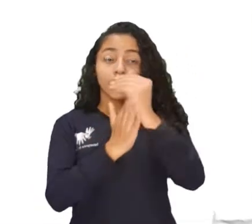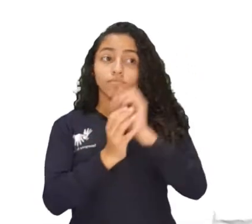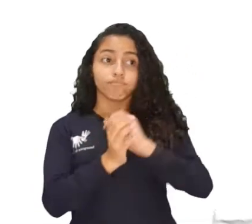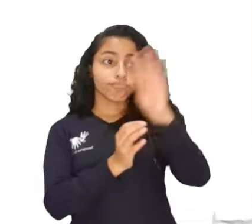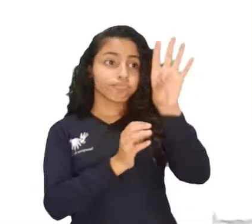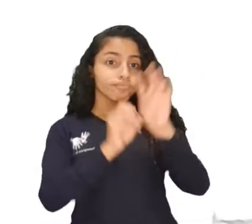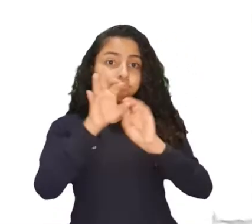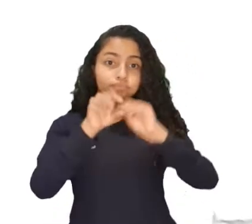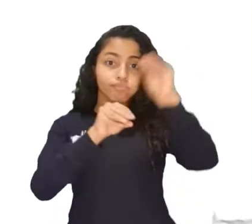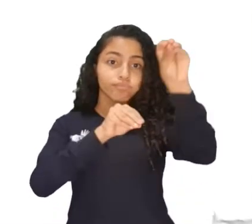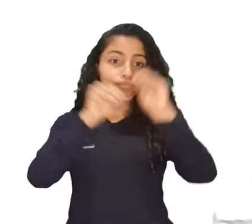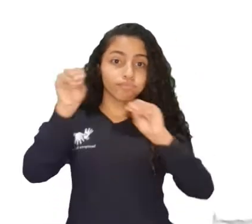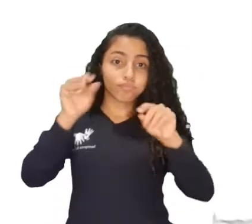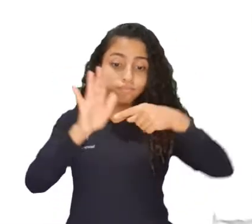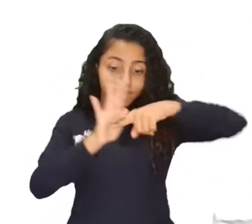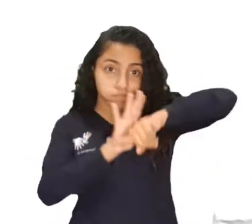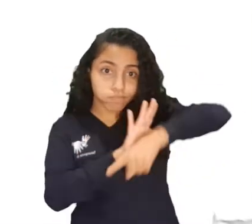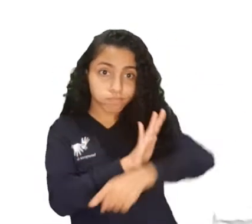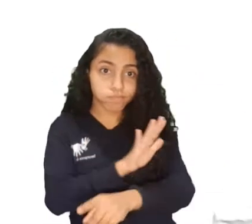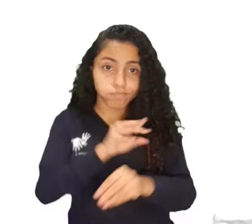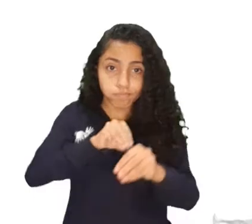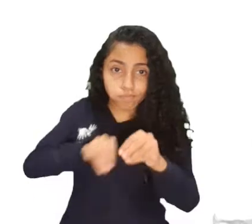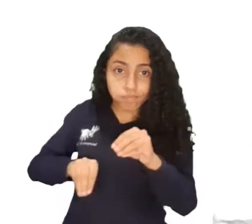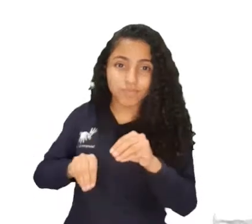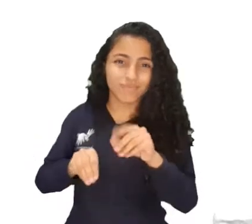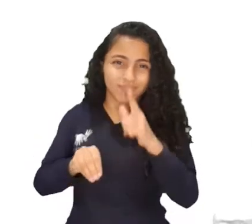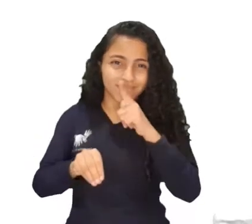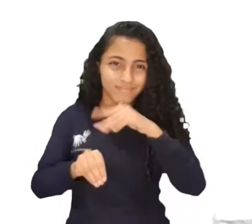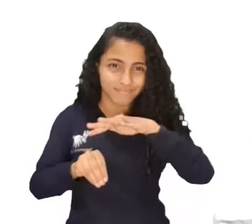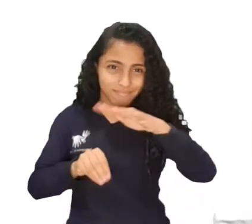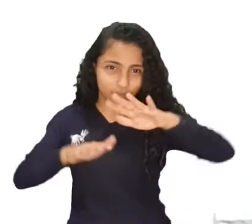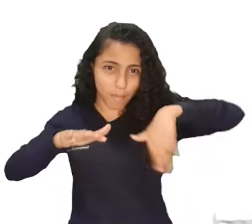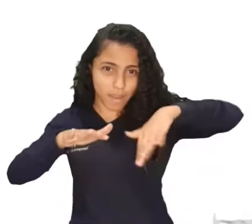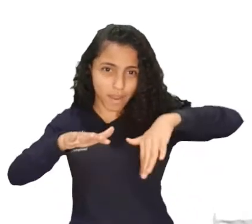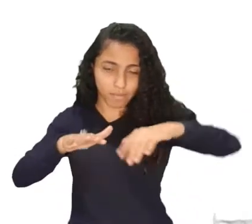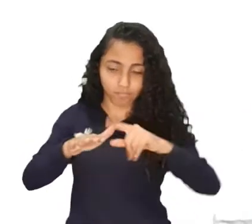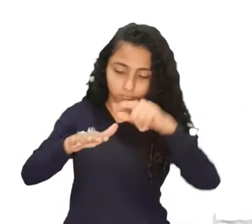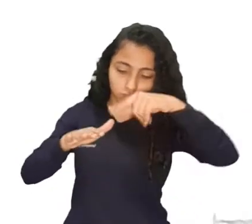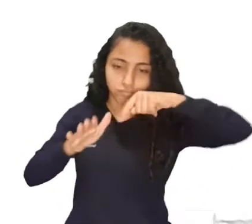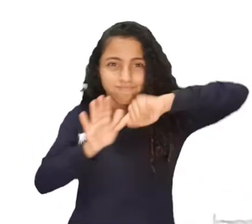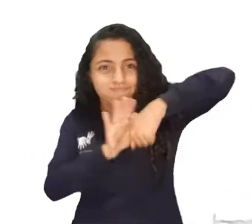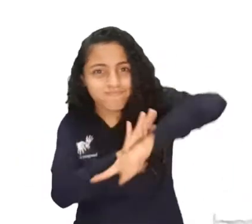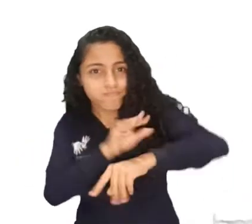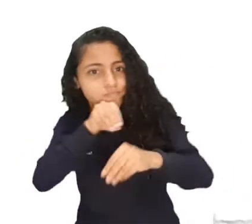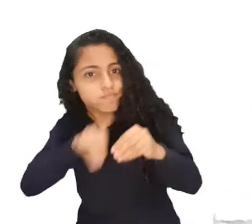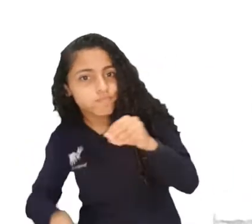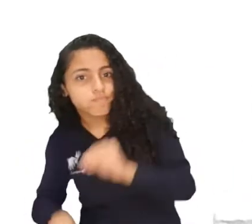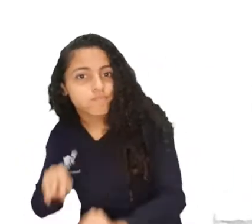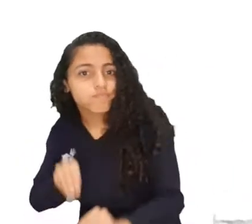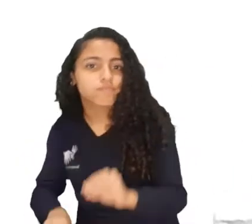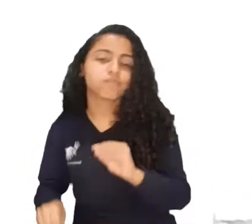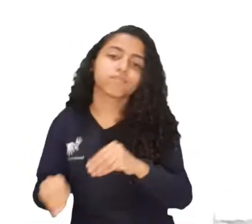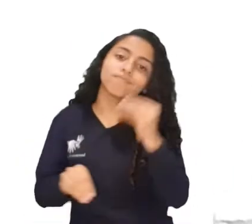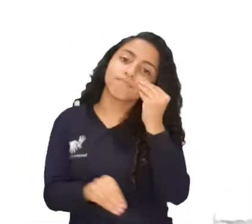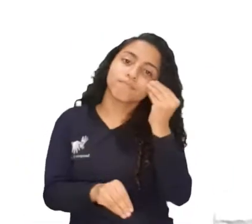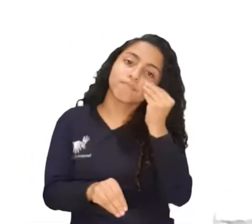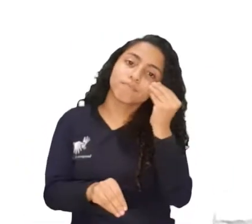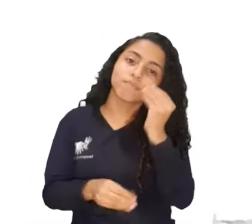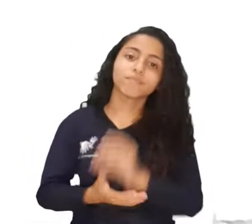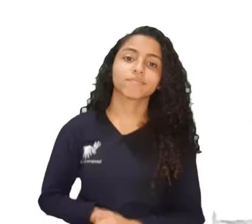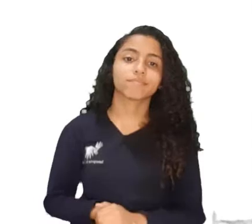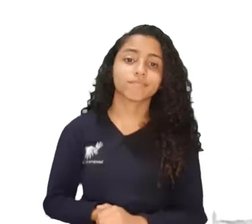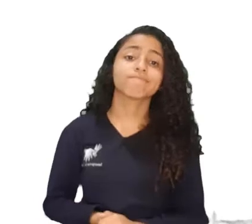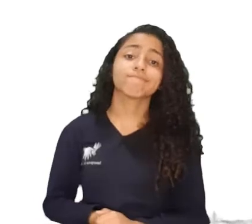maiores profundidades nos ambientes marinhos. E isso vai, claro, causando também uma porção